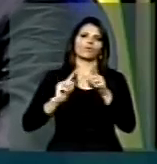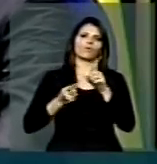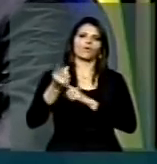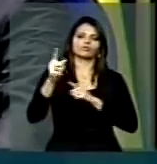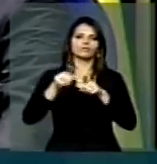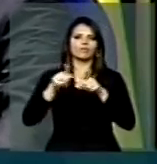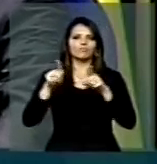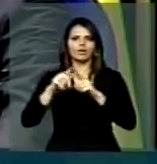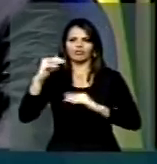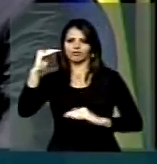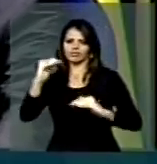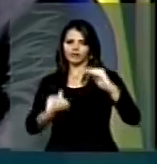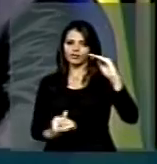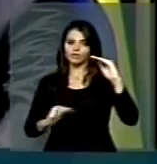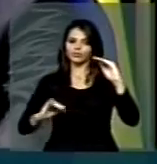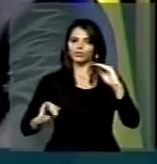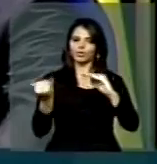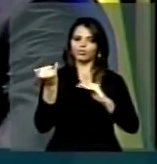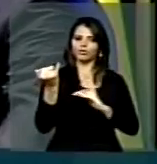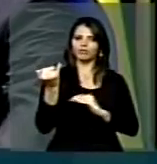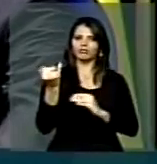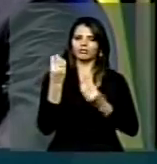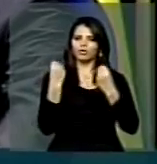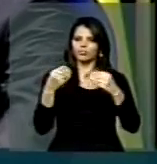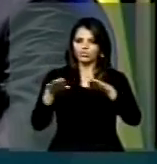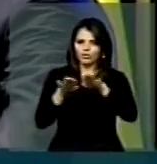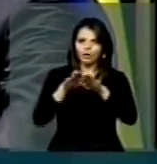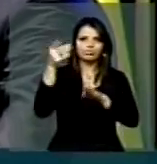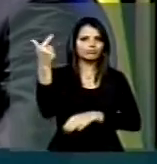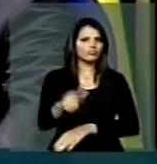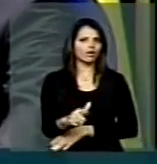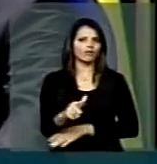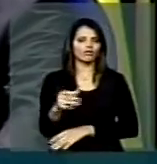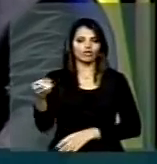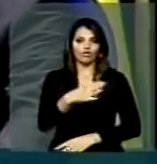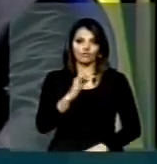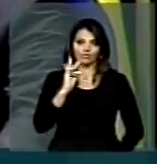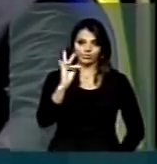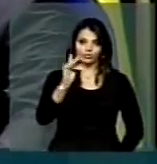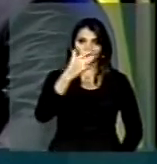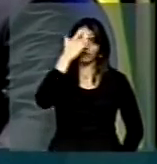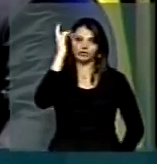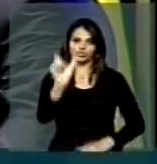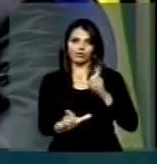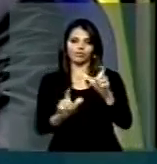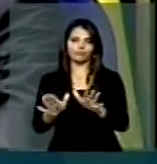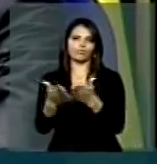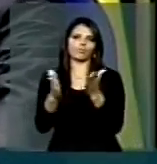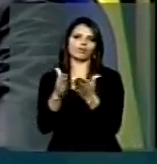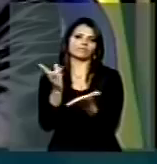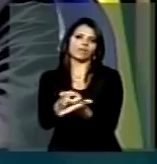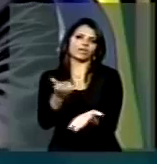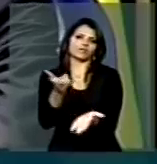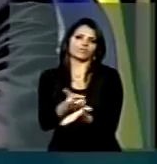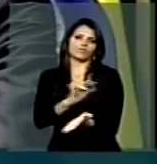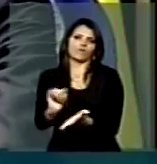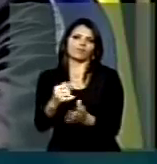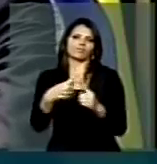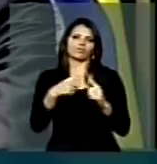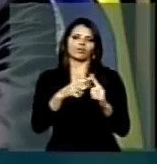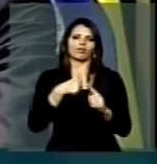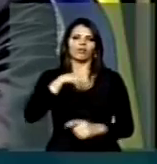estigma da desigualdade de oportunidades que condena as novas gerações a permanecer na pobreza enquanto convivemos com o